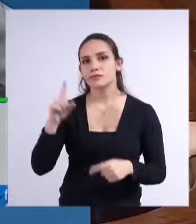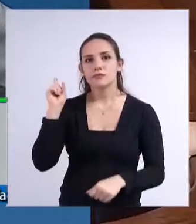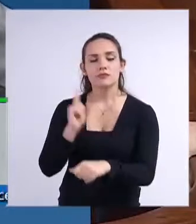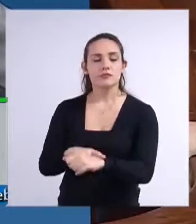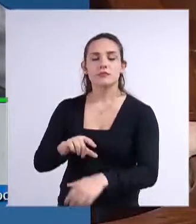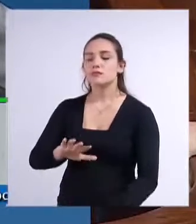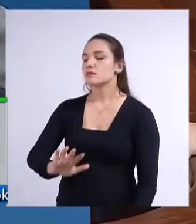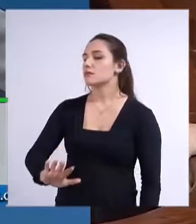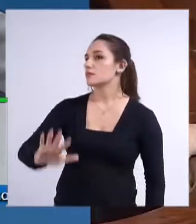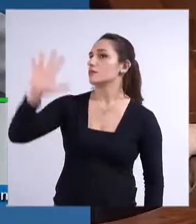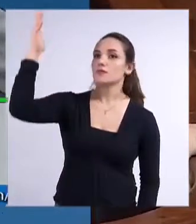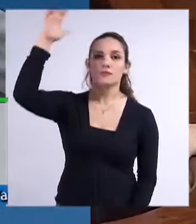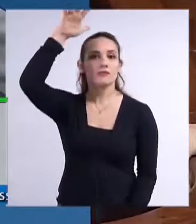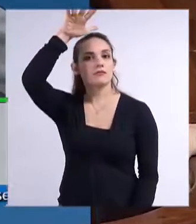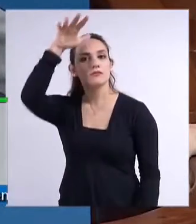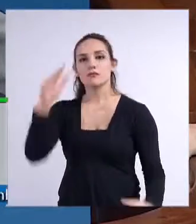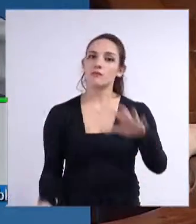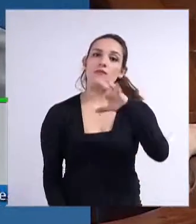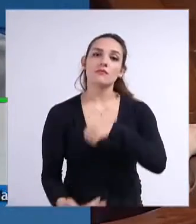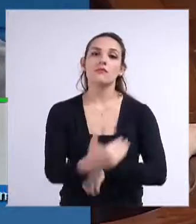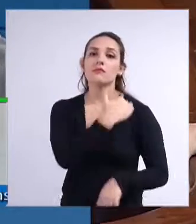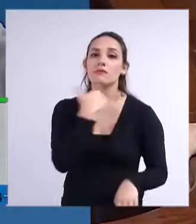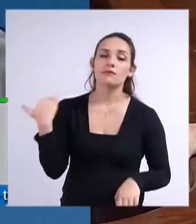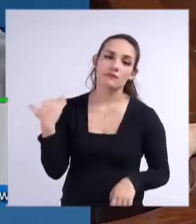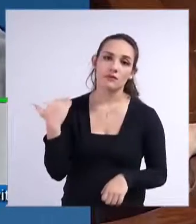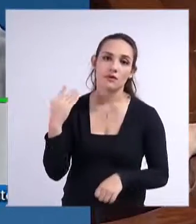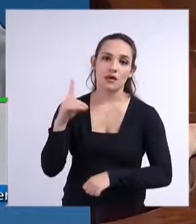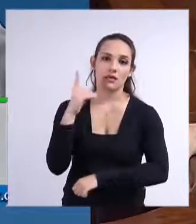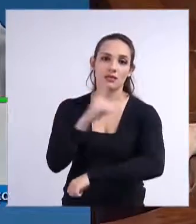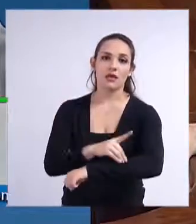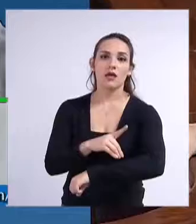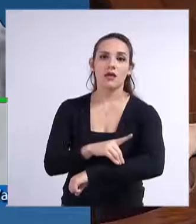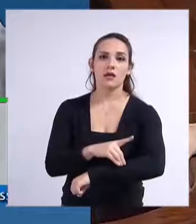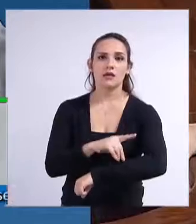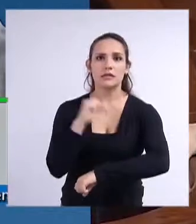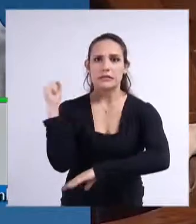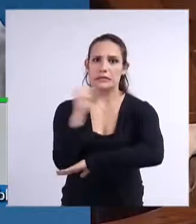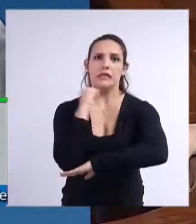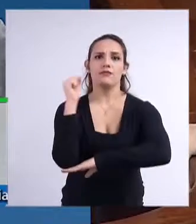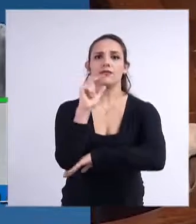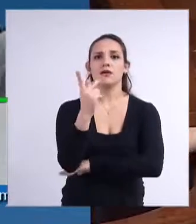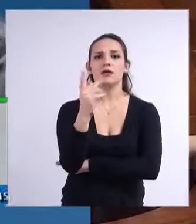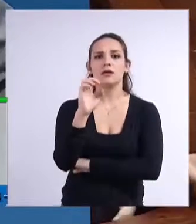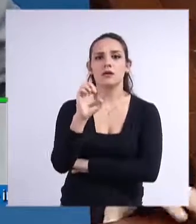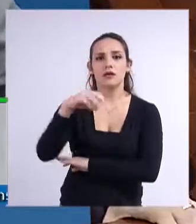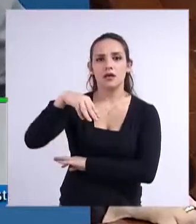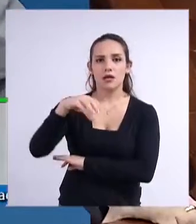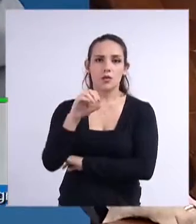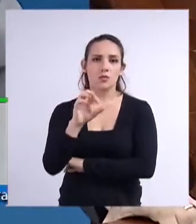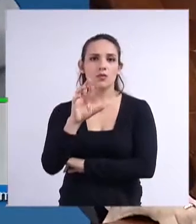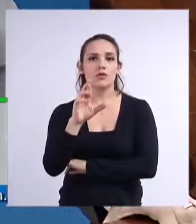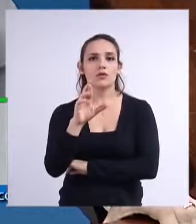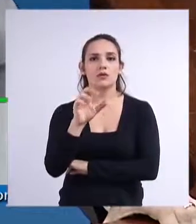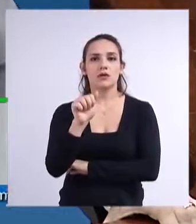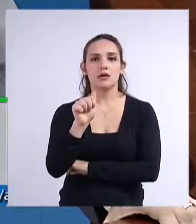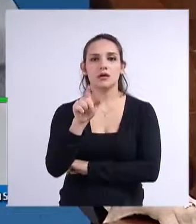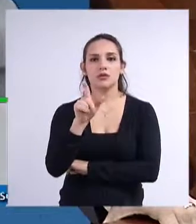subitamente falecendo por dengue hemorrágica. Seus pais